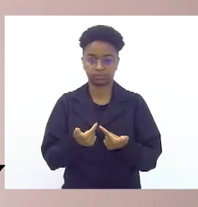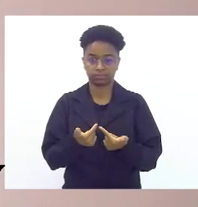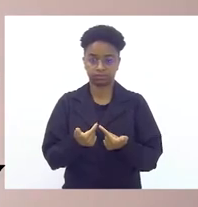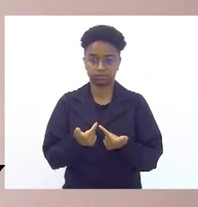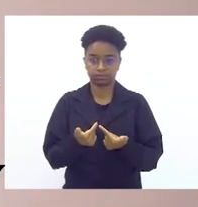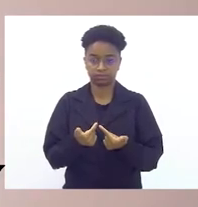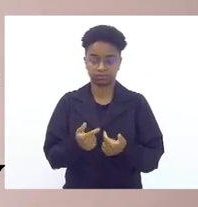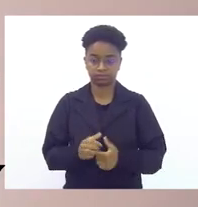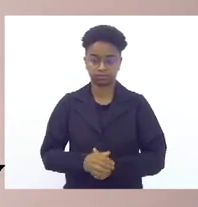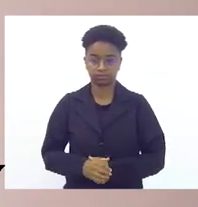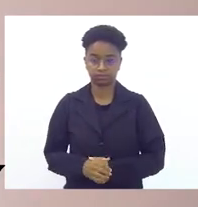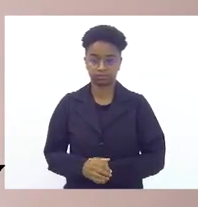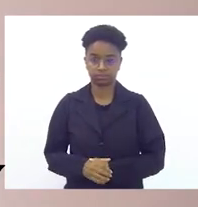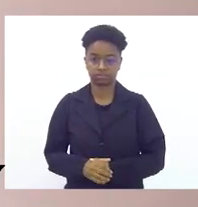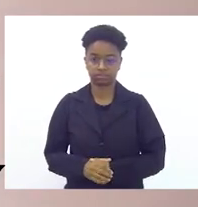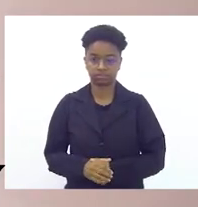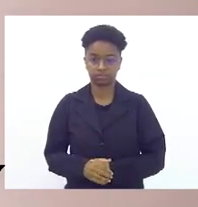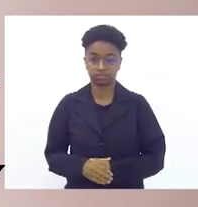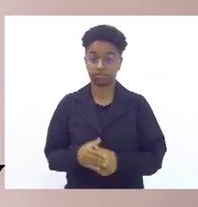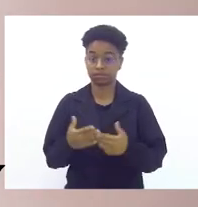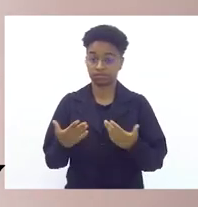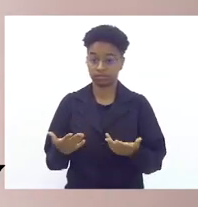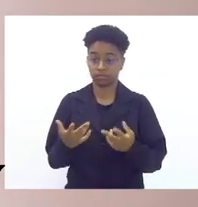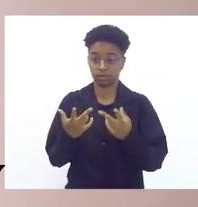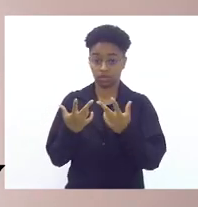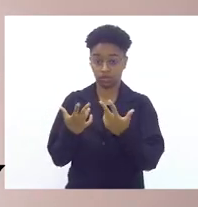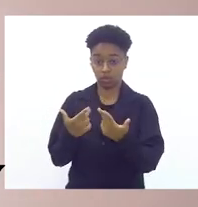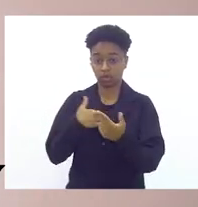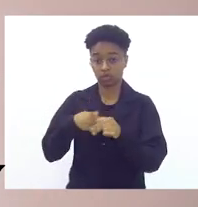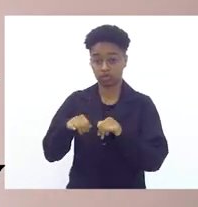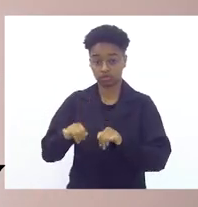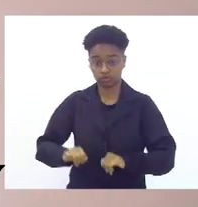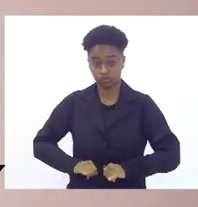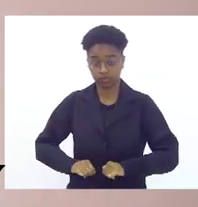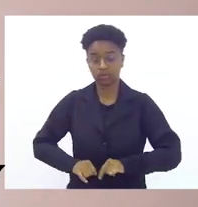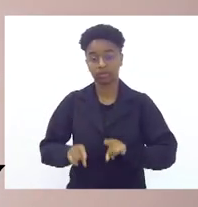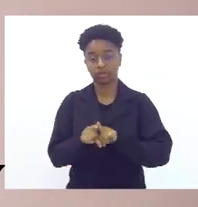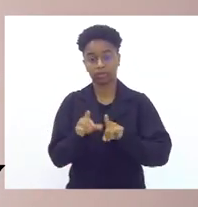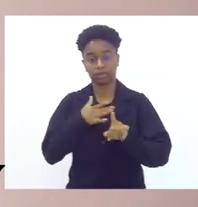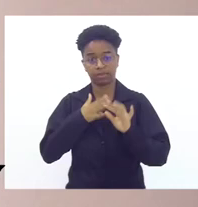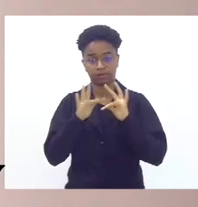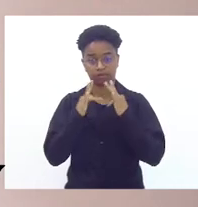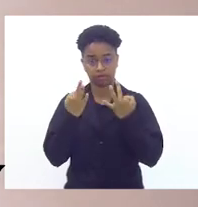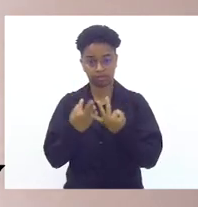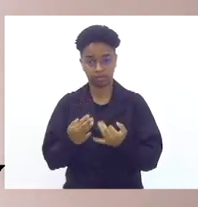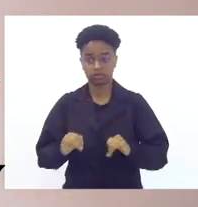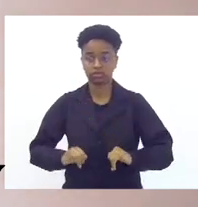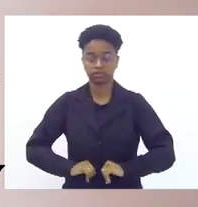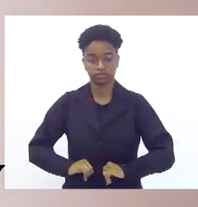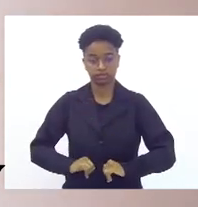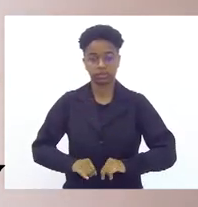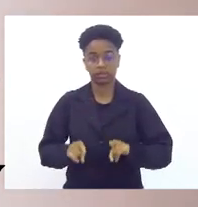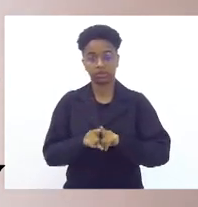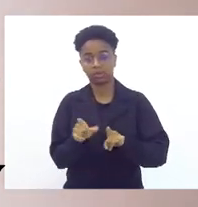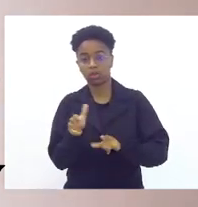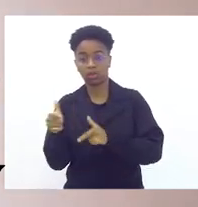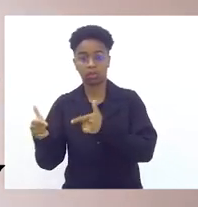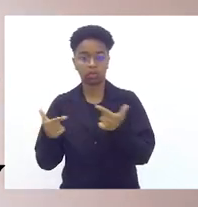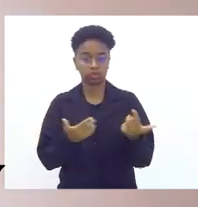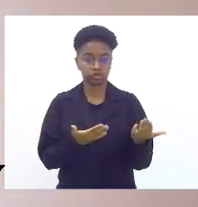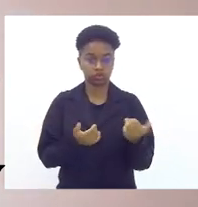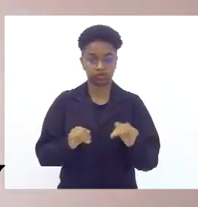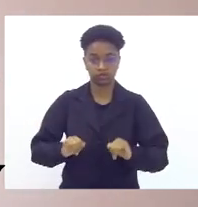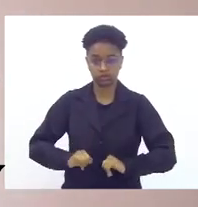ou seja da mesma forma que eu sofria a minha família também sofreu na mesma forma que outros homens sofrendo